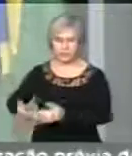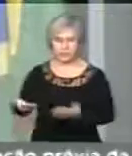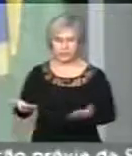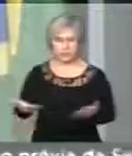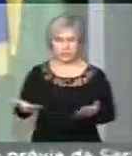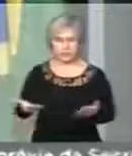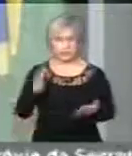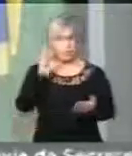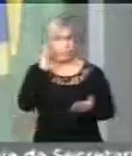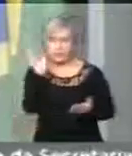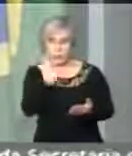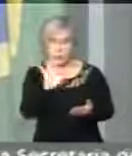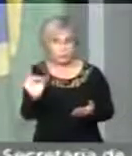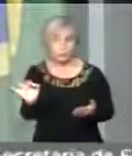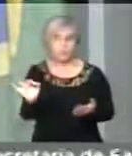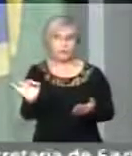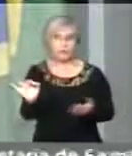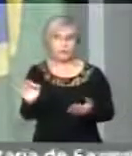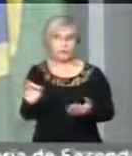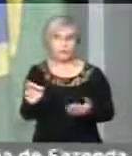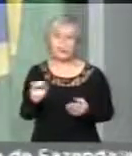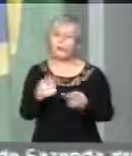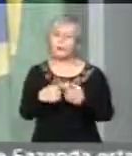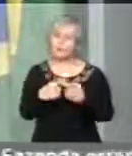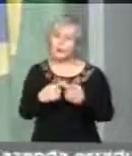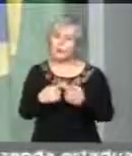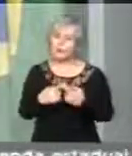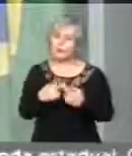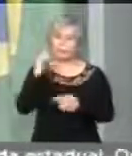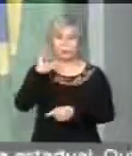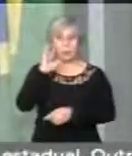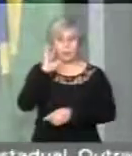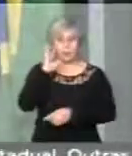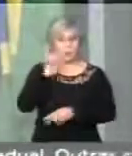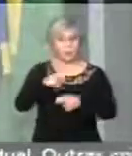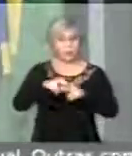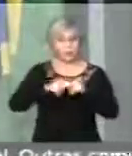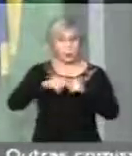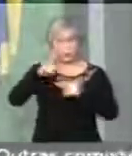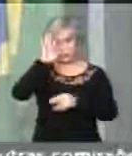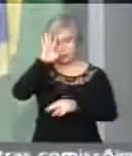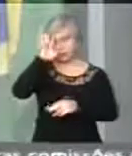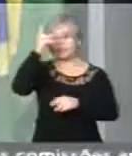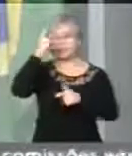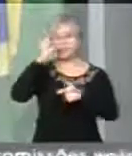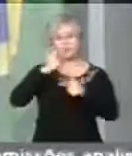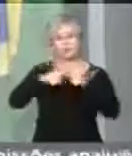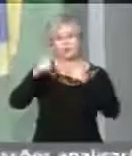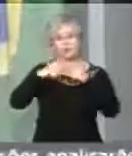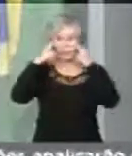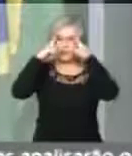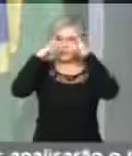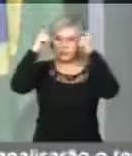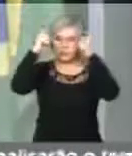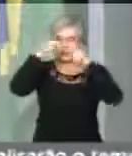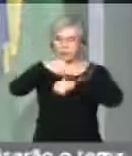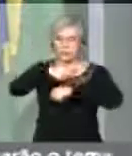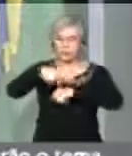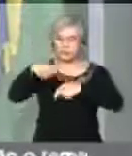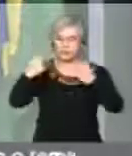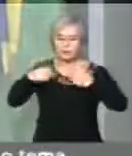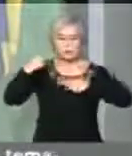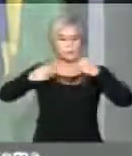porque nós sabemos que para se combater a violência no país, tem que ter políticas públicas.